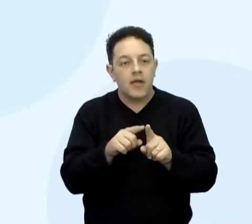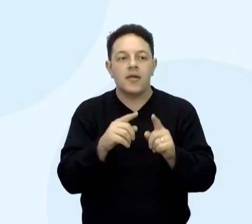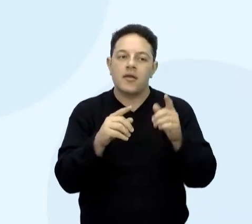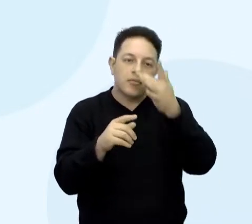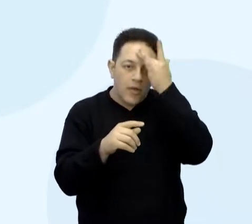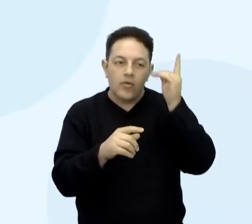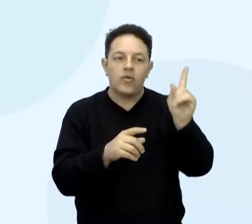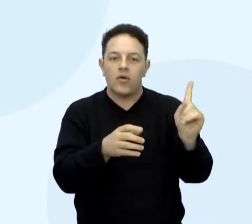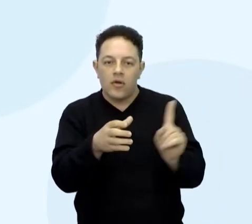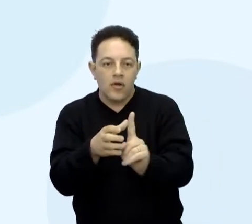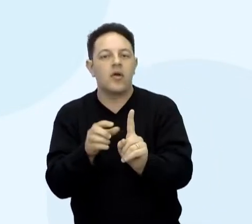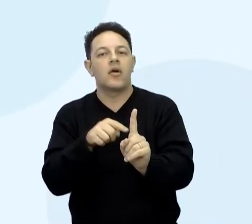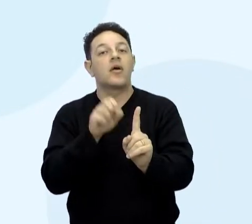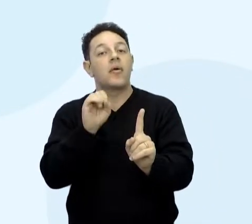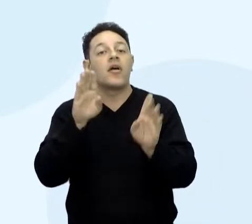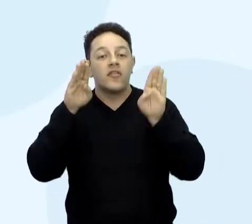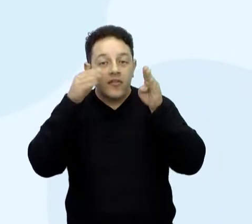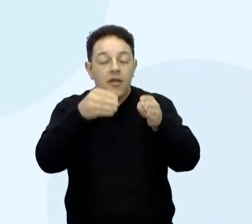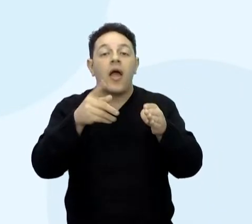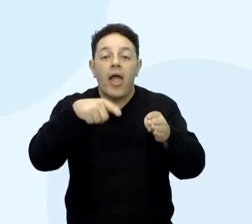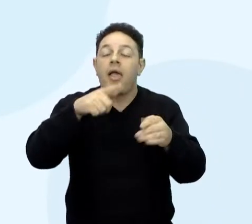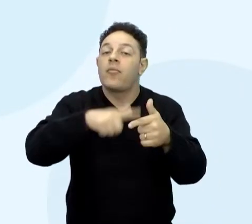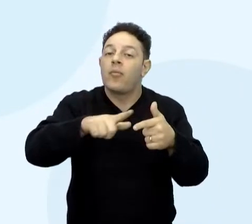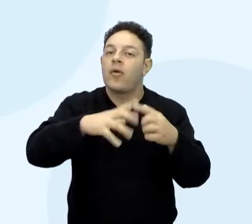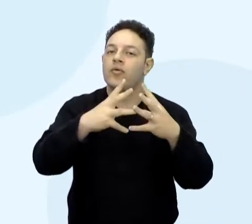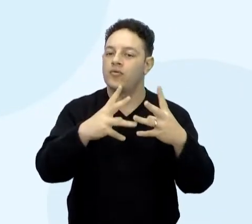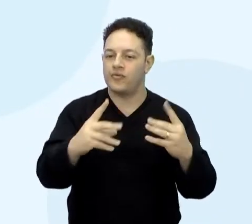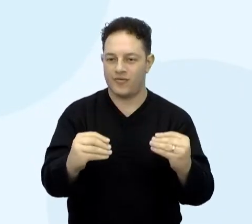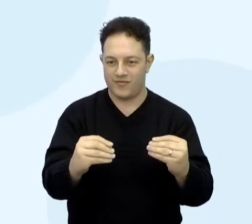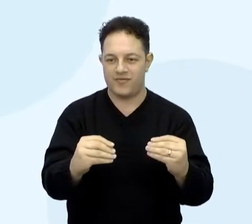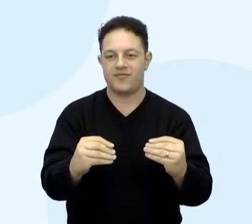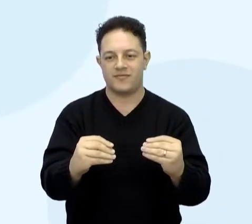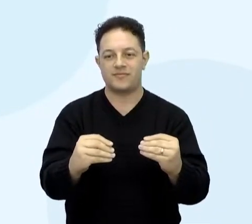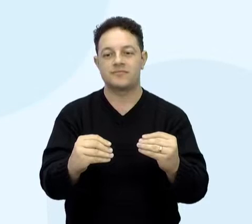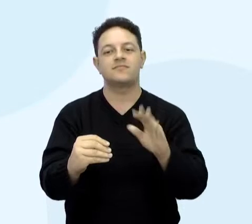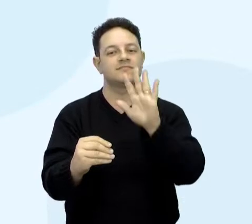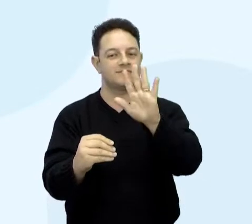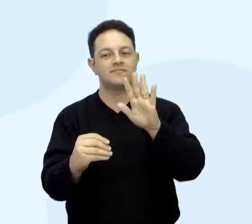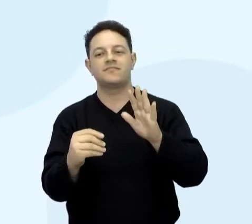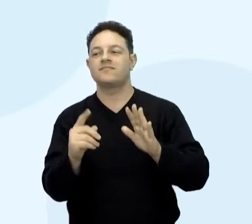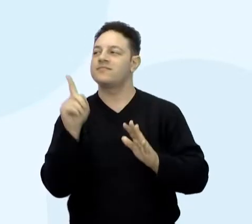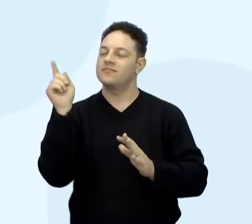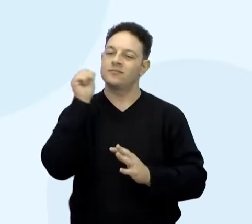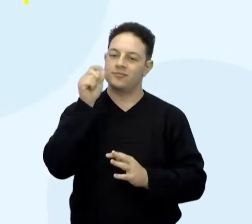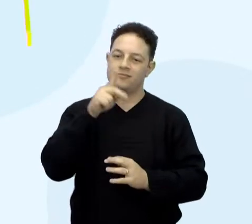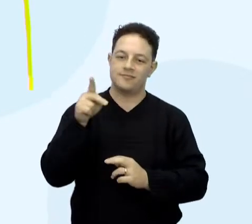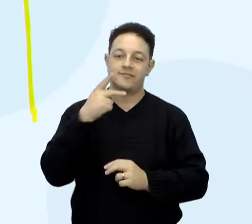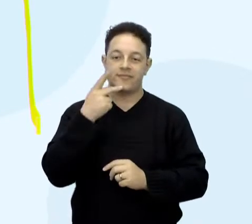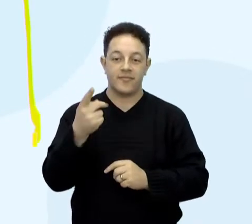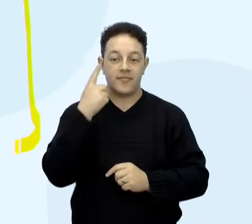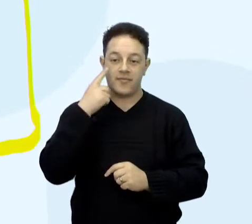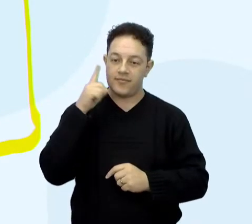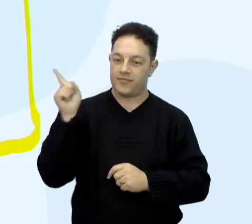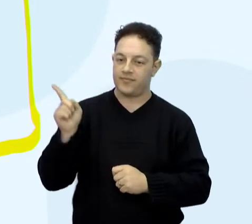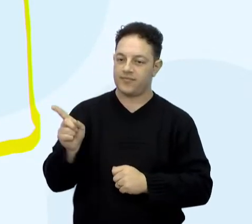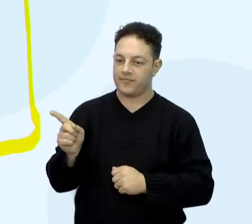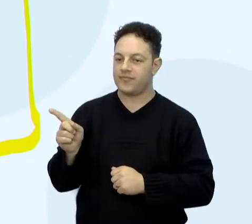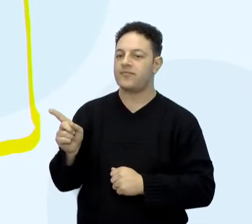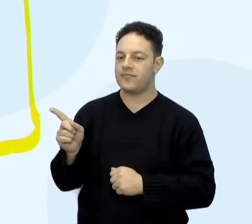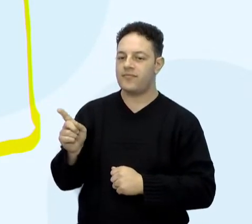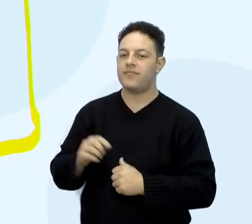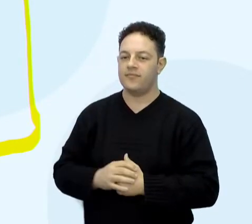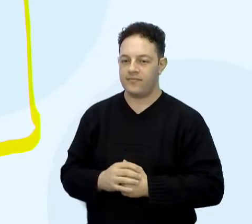concentrar no processo de resolução. Como nós vimos aqui, eu vou até colocar para não grifar tudo, toda essa parte